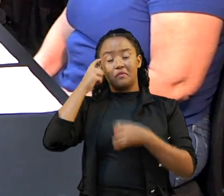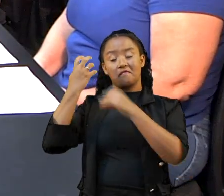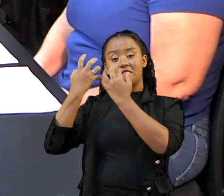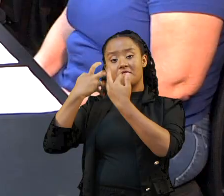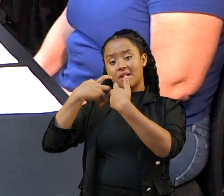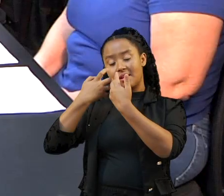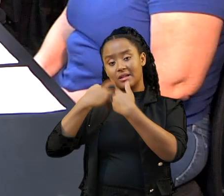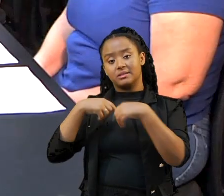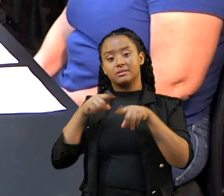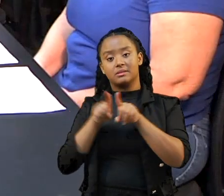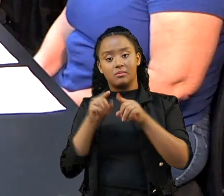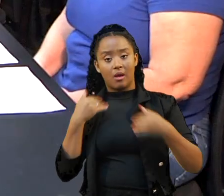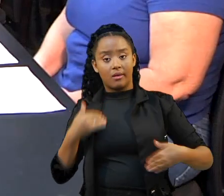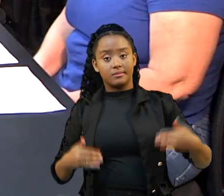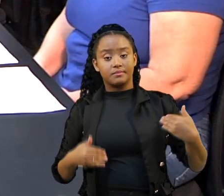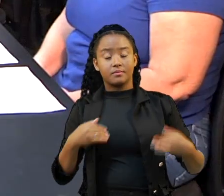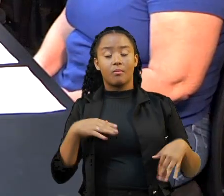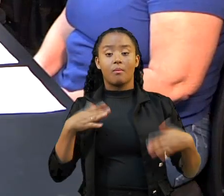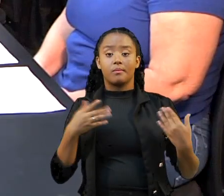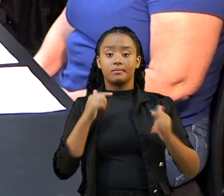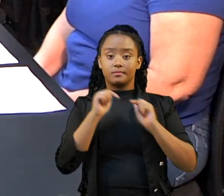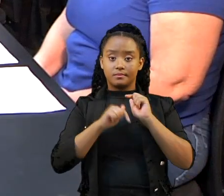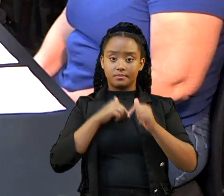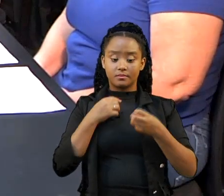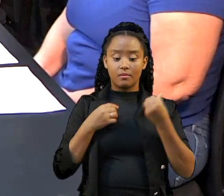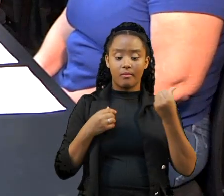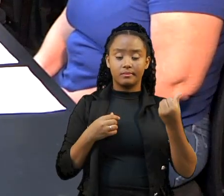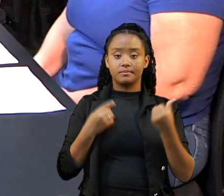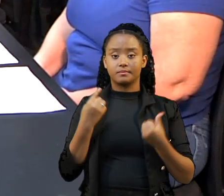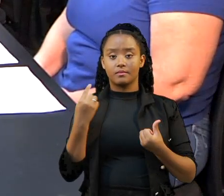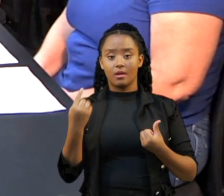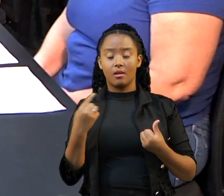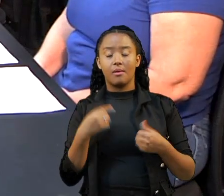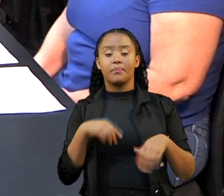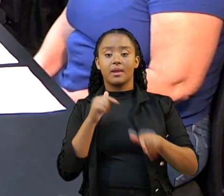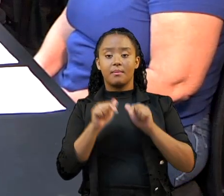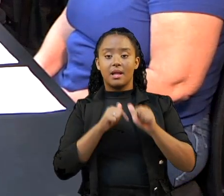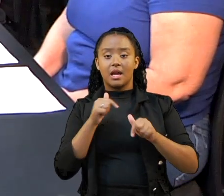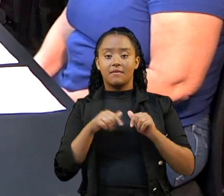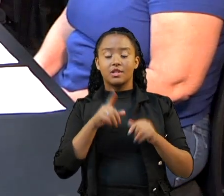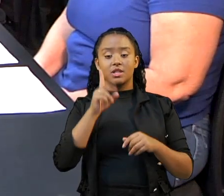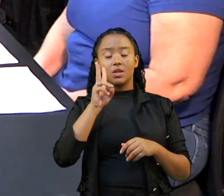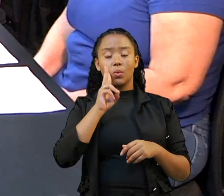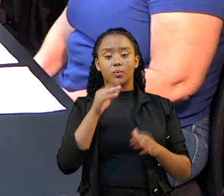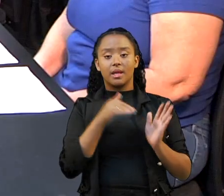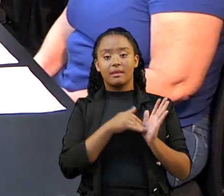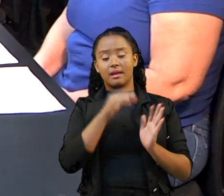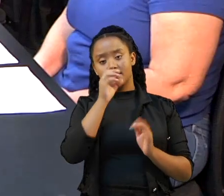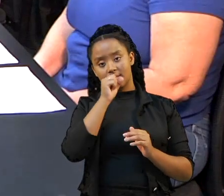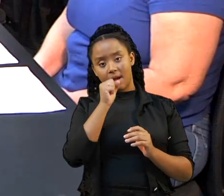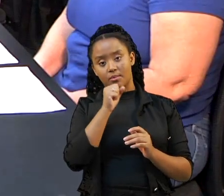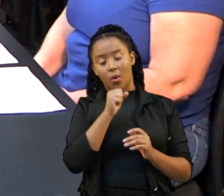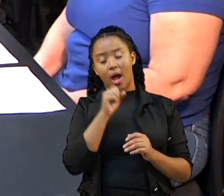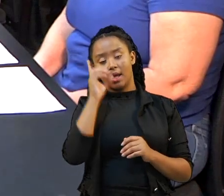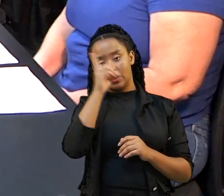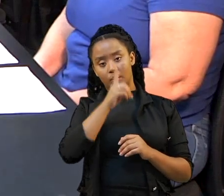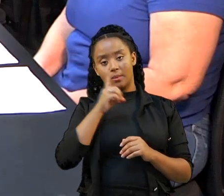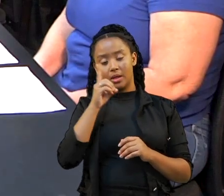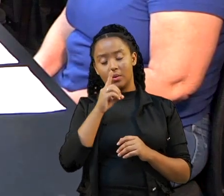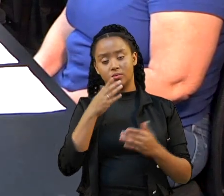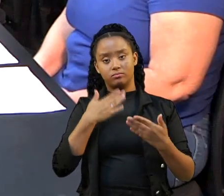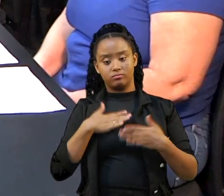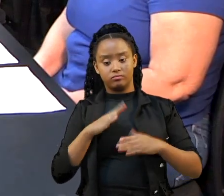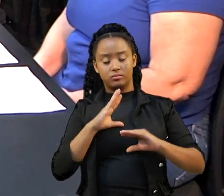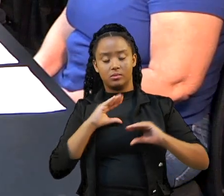rotina 6x1, eu trabalhava de segunda a sábado, ou eu folgava durante a semana. E aí eu saía do shopping umas